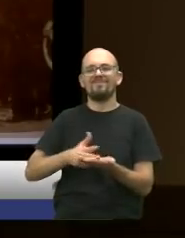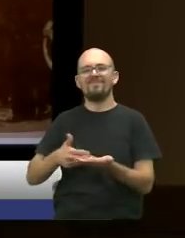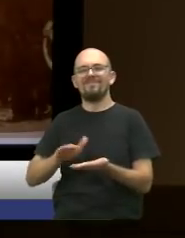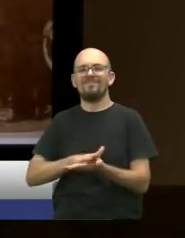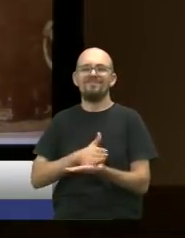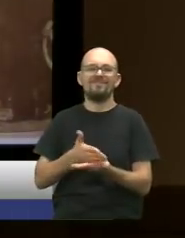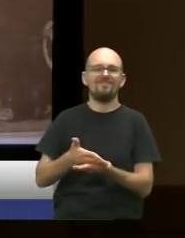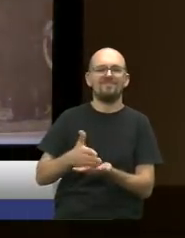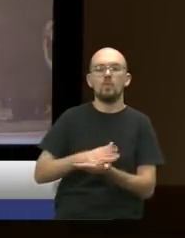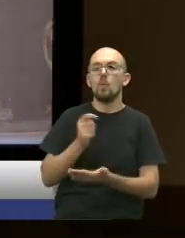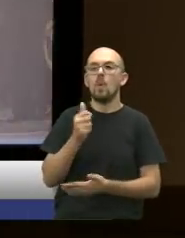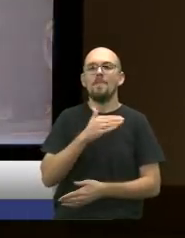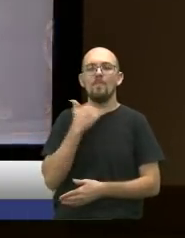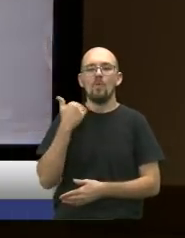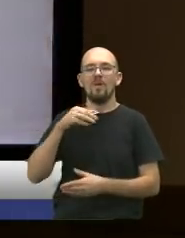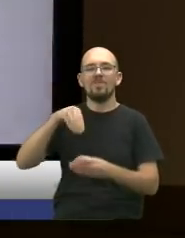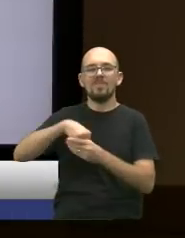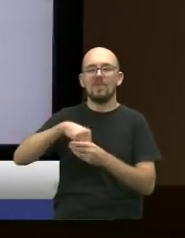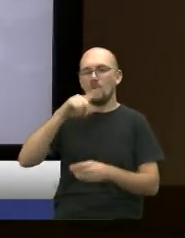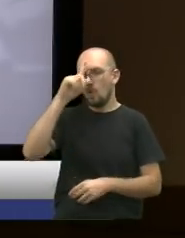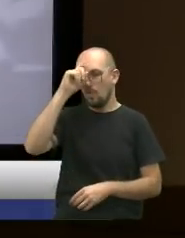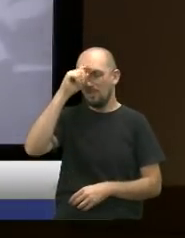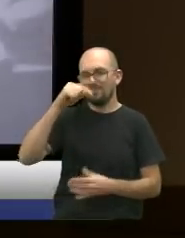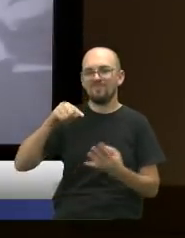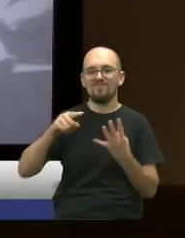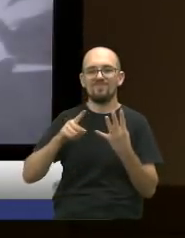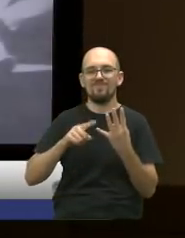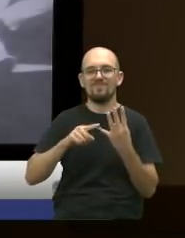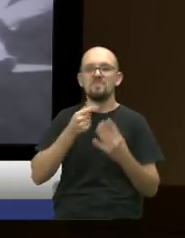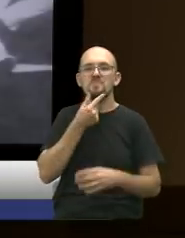14 anos, Drauzio Marcondes de Souza.